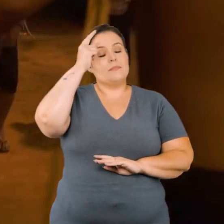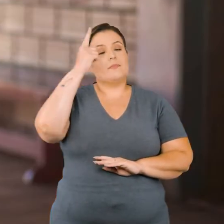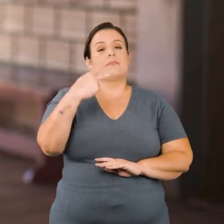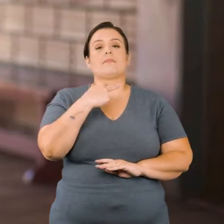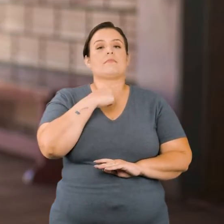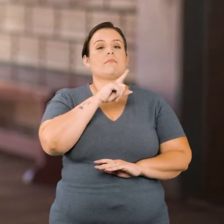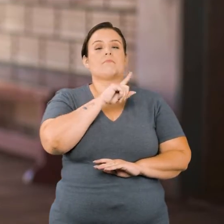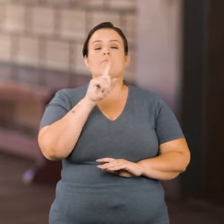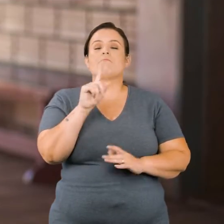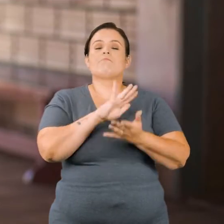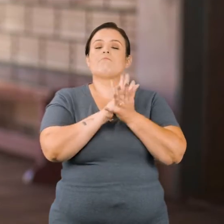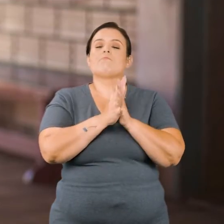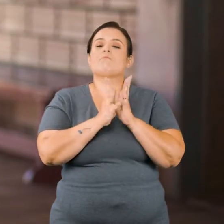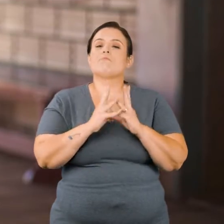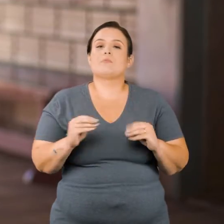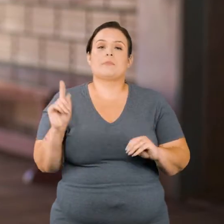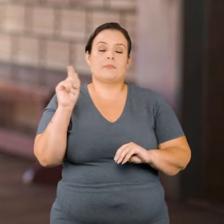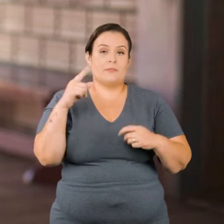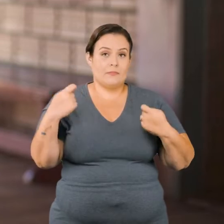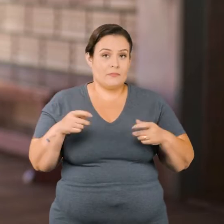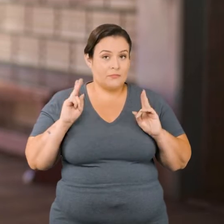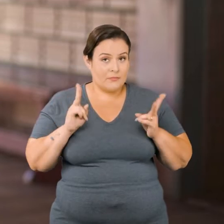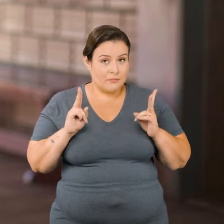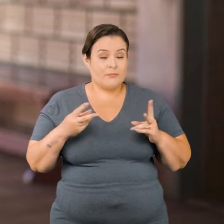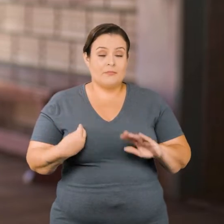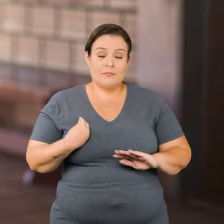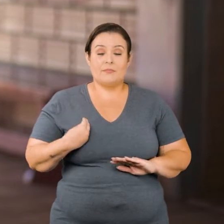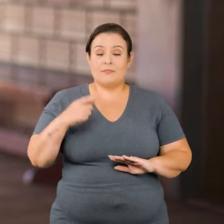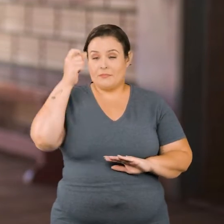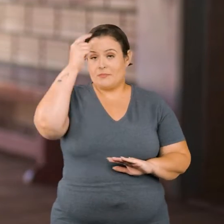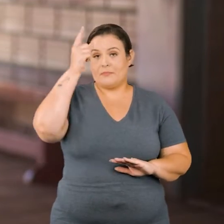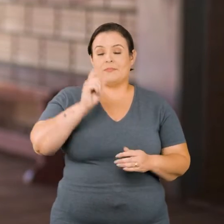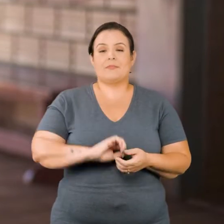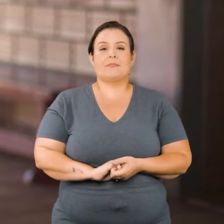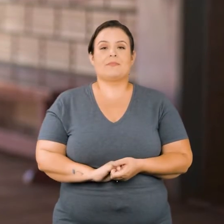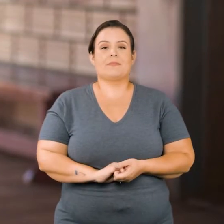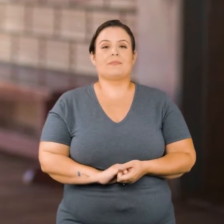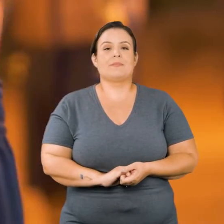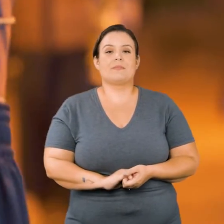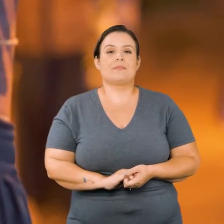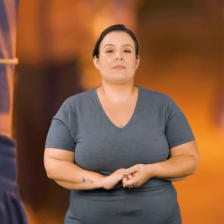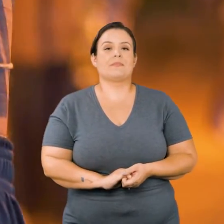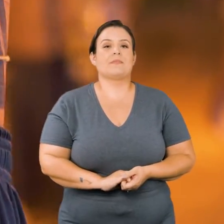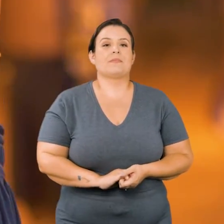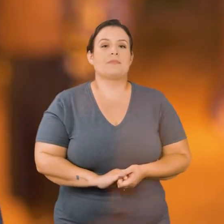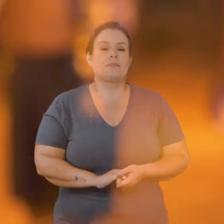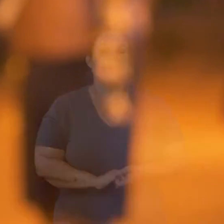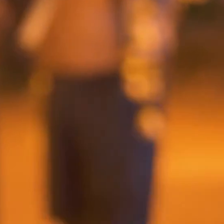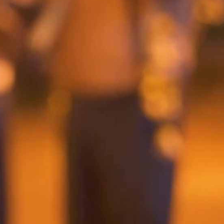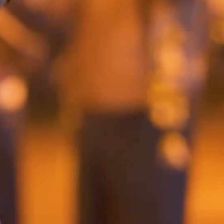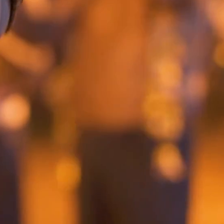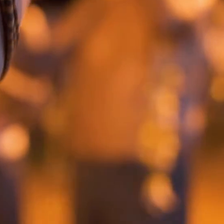A nossa cultura não pode morrer, né? Tem que manter vivo, né, a cultura. As pinturas